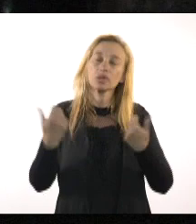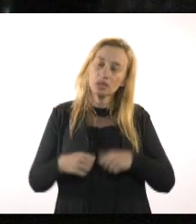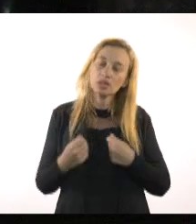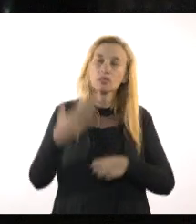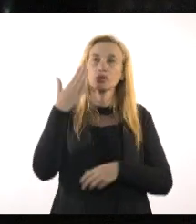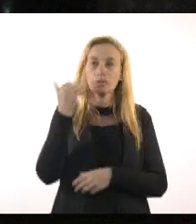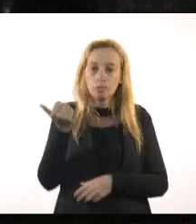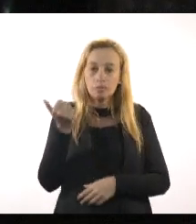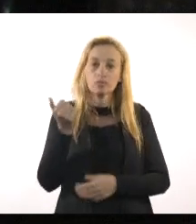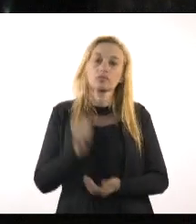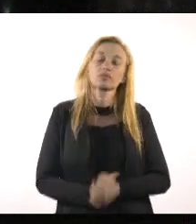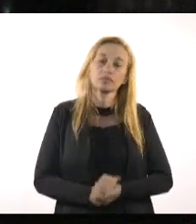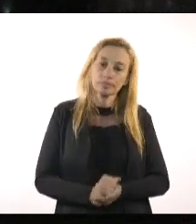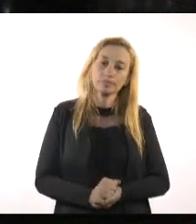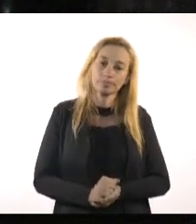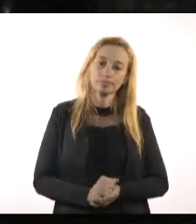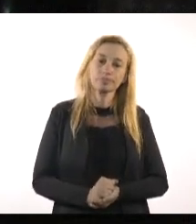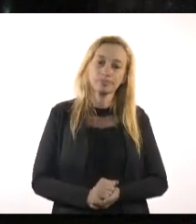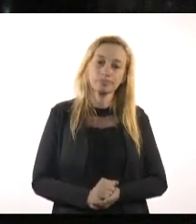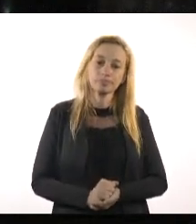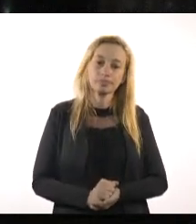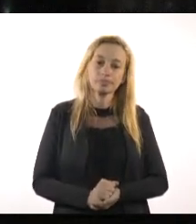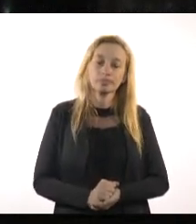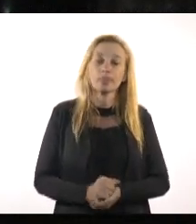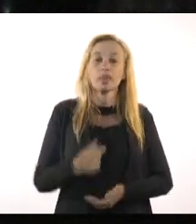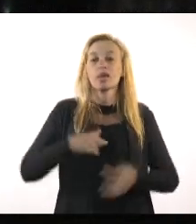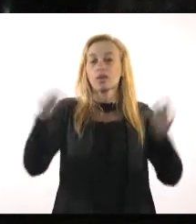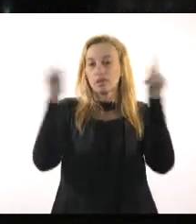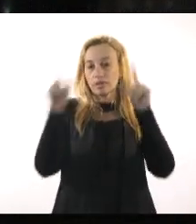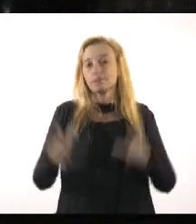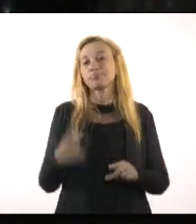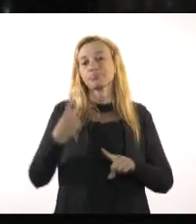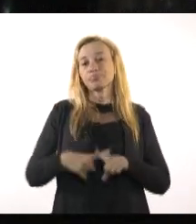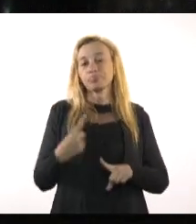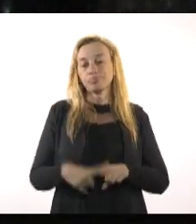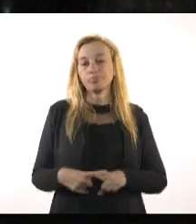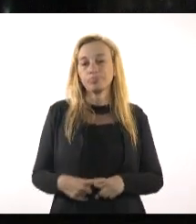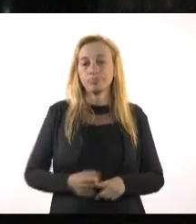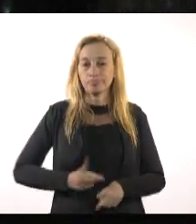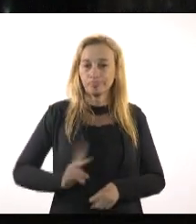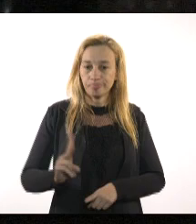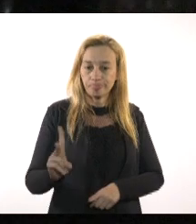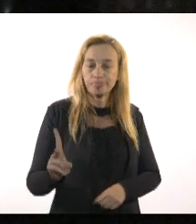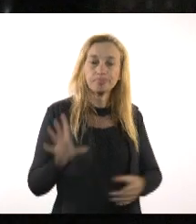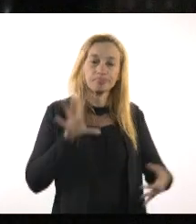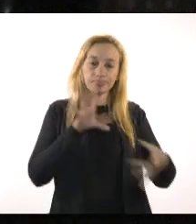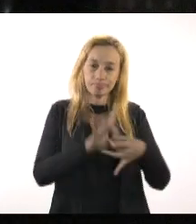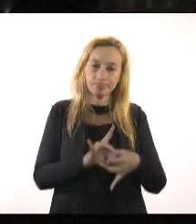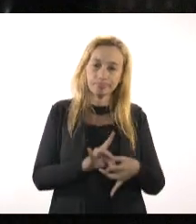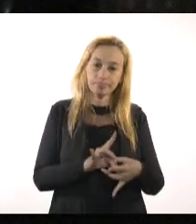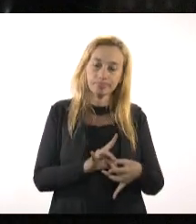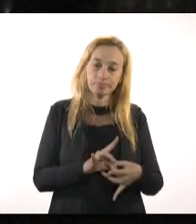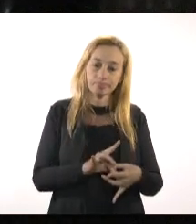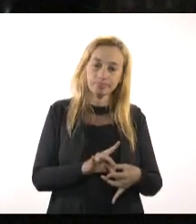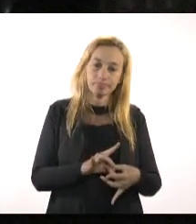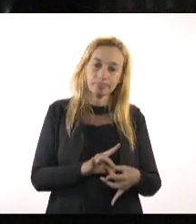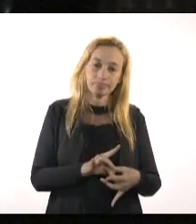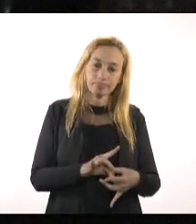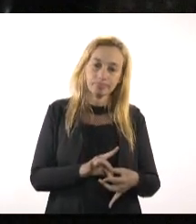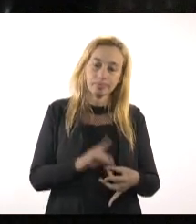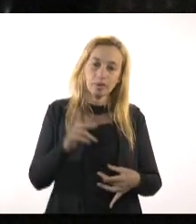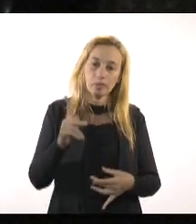precisamos fazer mais ainda. Eu fico muito feliz porque eu sempre fui muito ligada, né, às